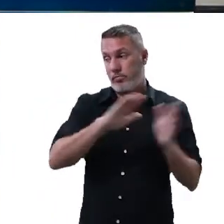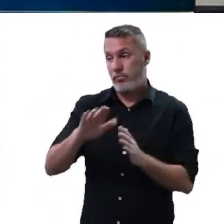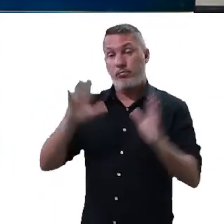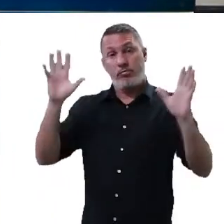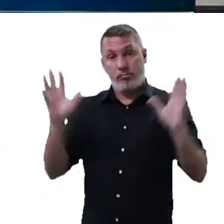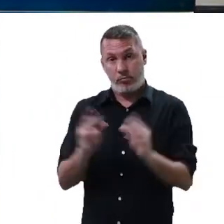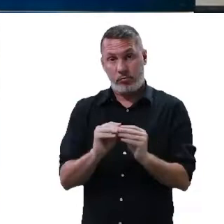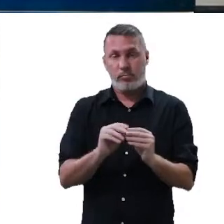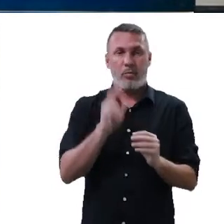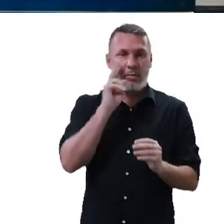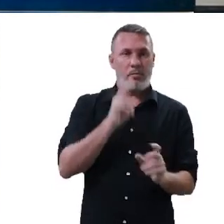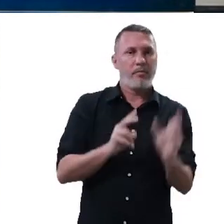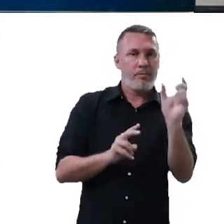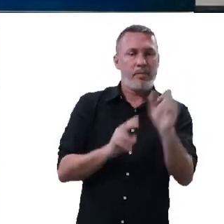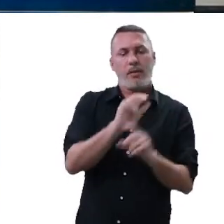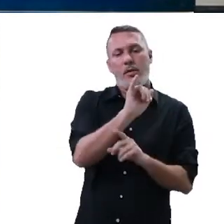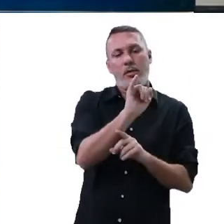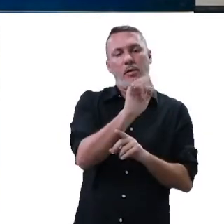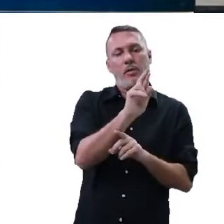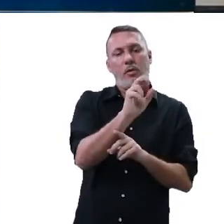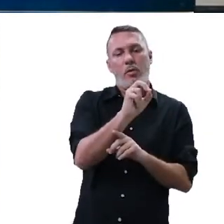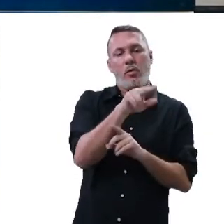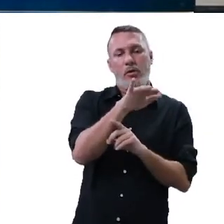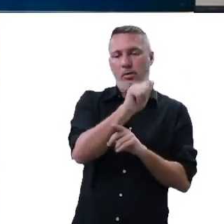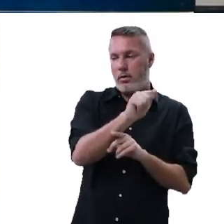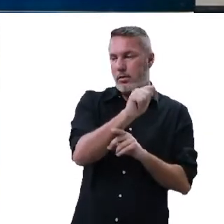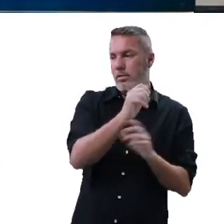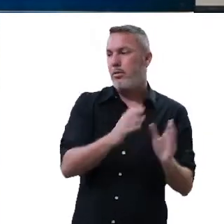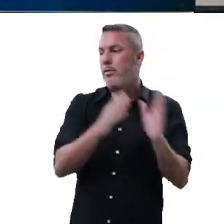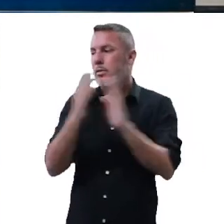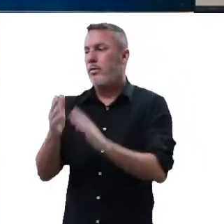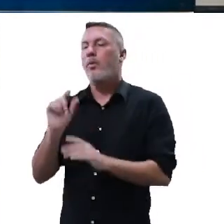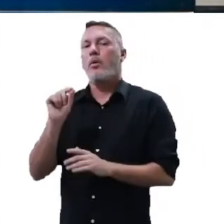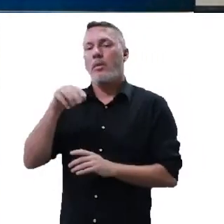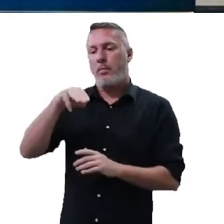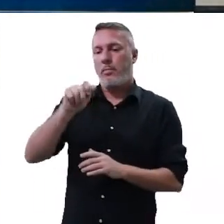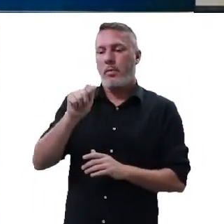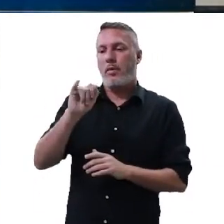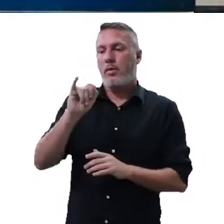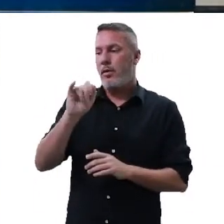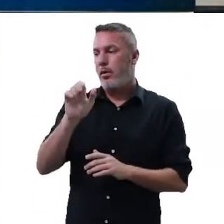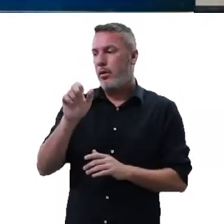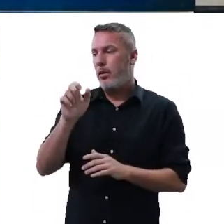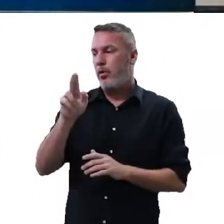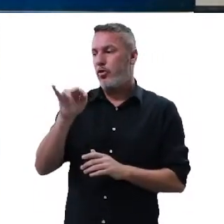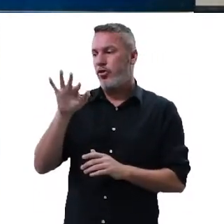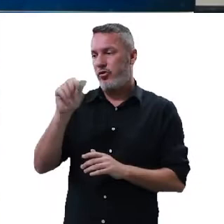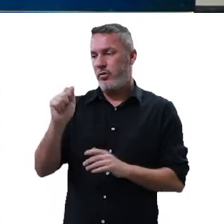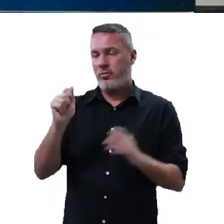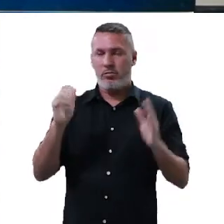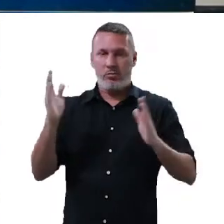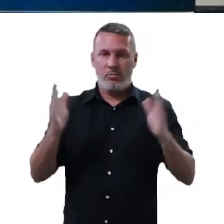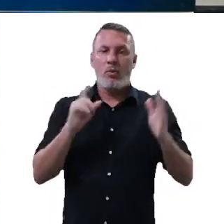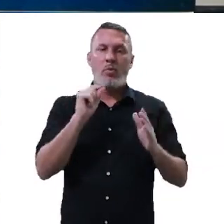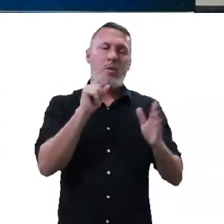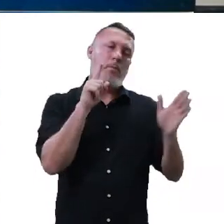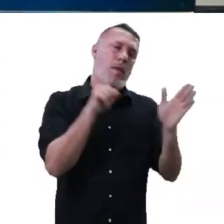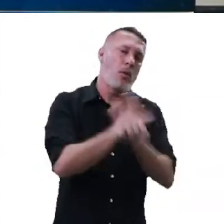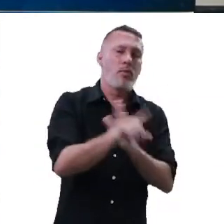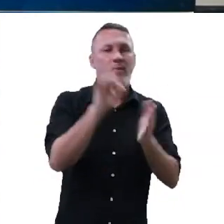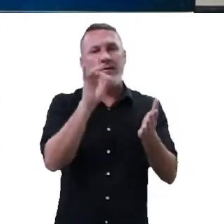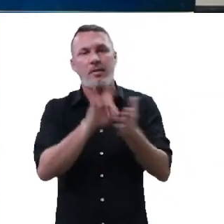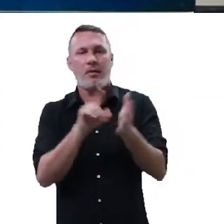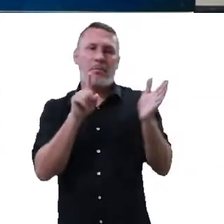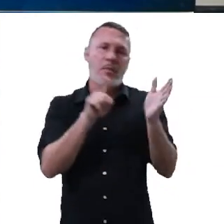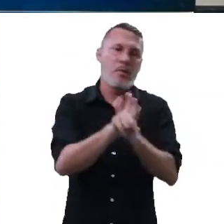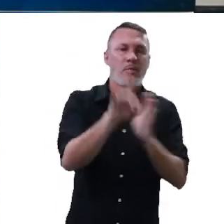Então, tá aí um resuminho para vocês, E método socrático, perguntar e questionar verdades, a ironia. E no segundo ponto, essas